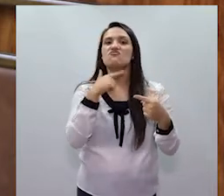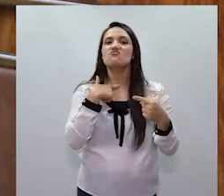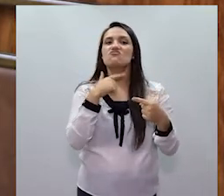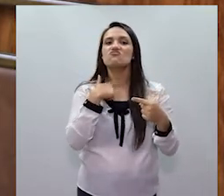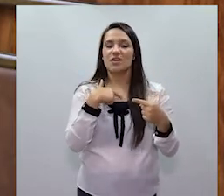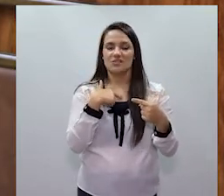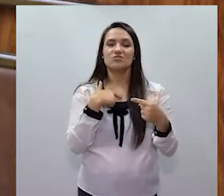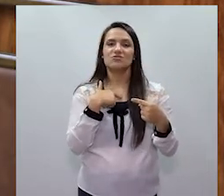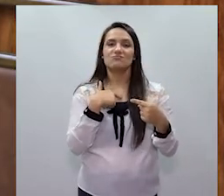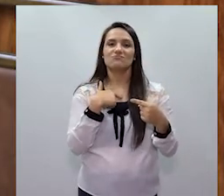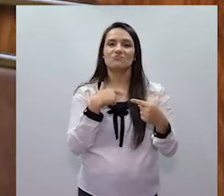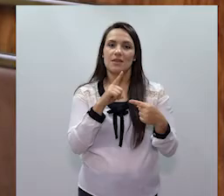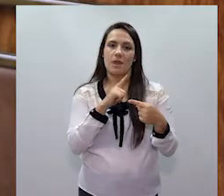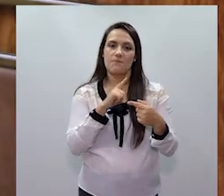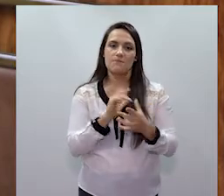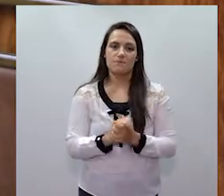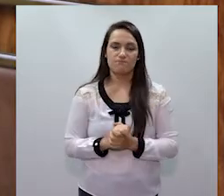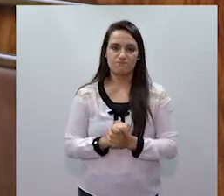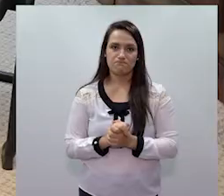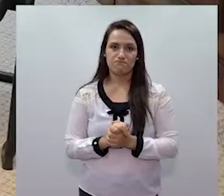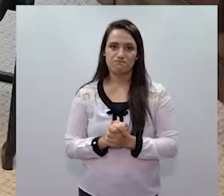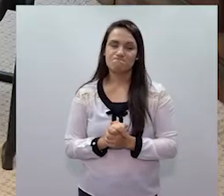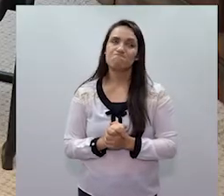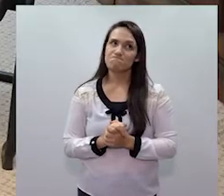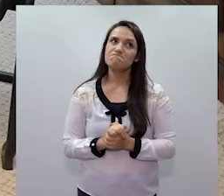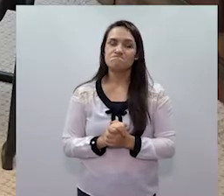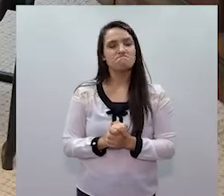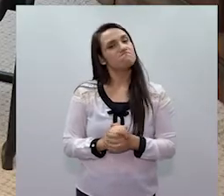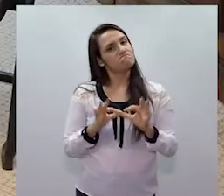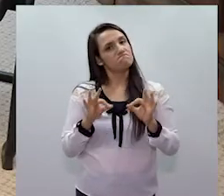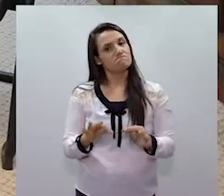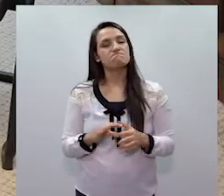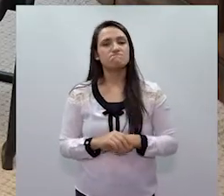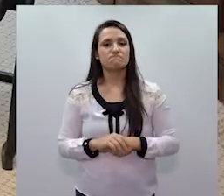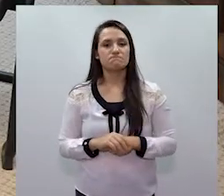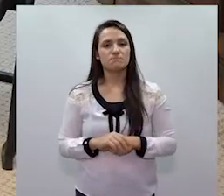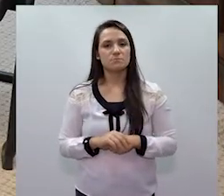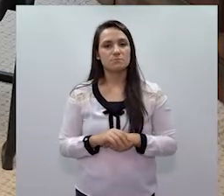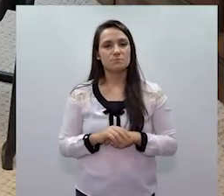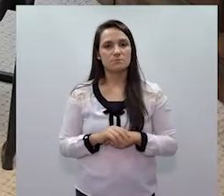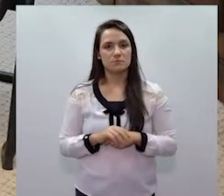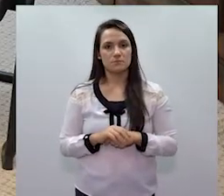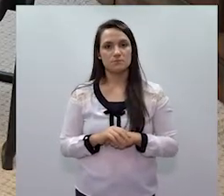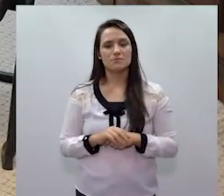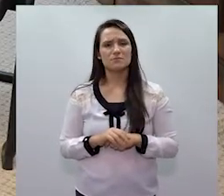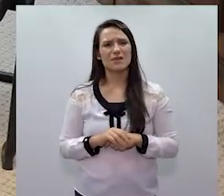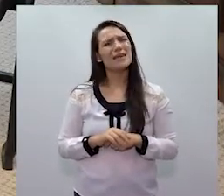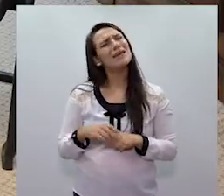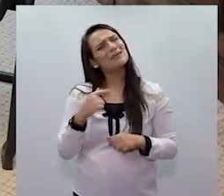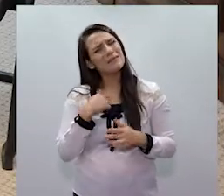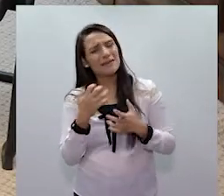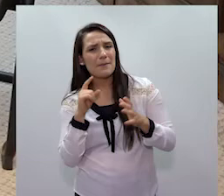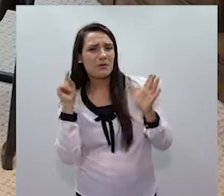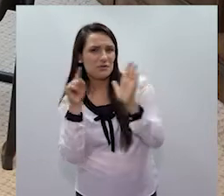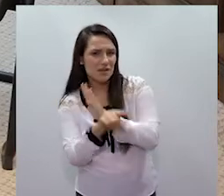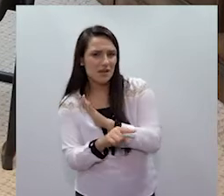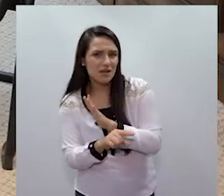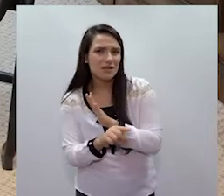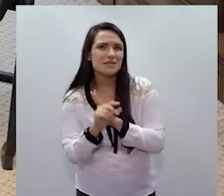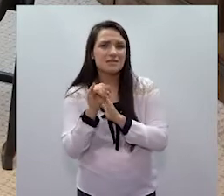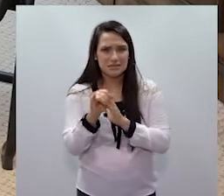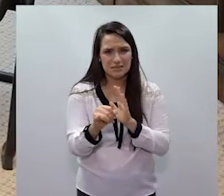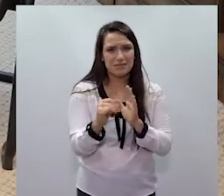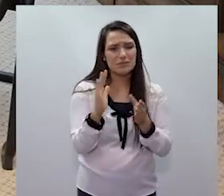a criança com aquele perfil que ele deseja. Certo. Eu ia passar por perguntar se esse tempo